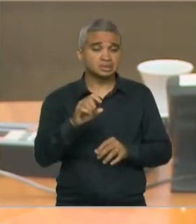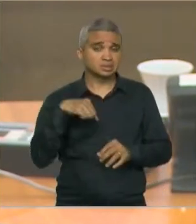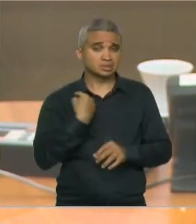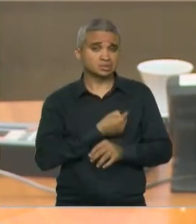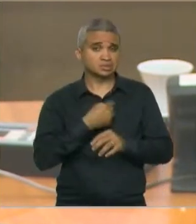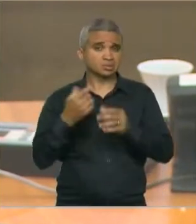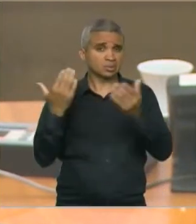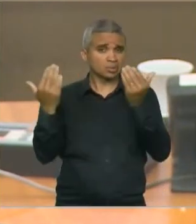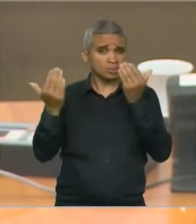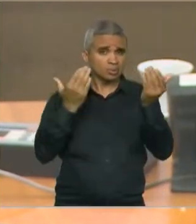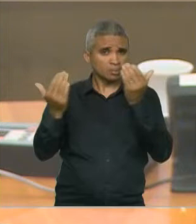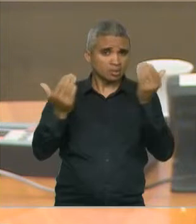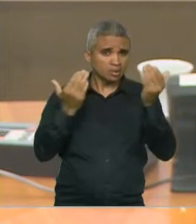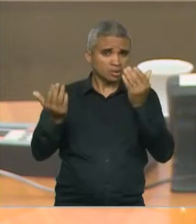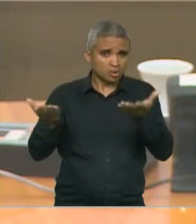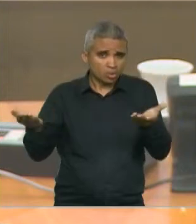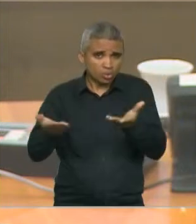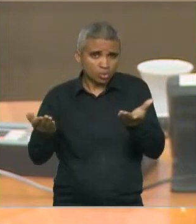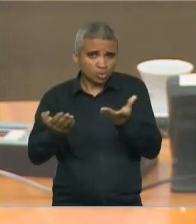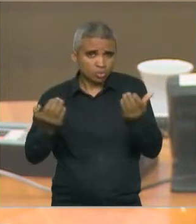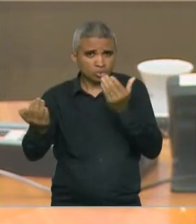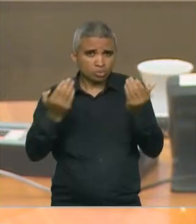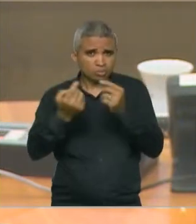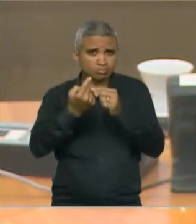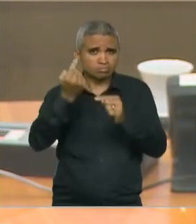Deputado Iglesias, poucos anos atrás, a gente pegar